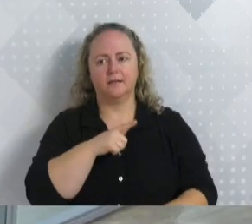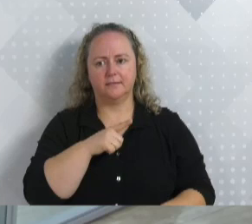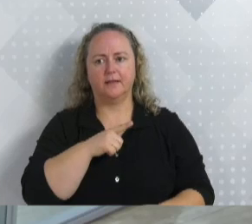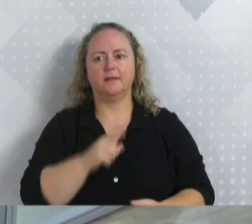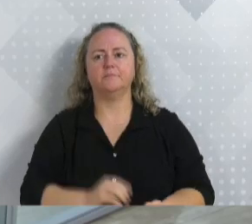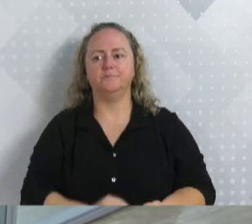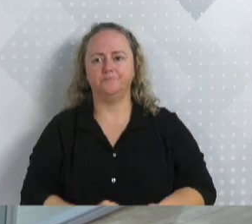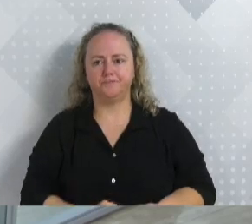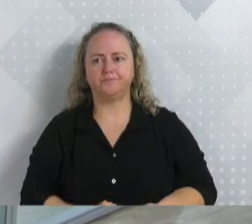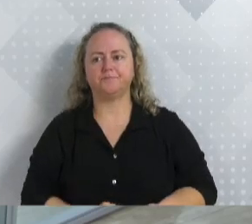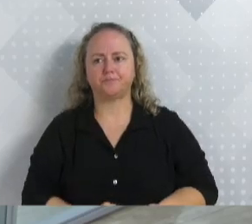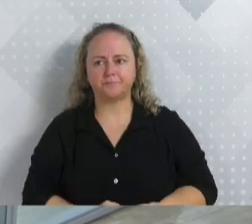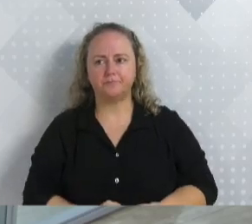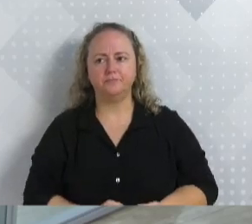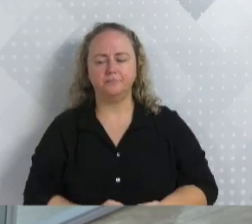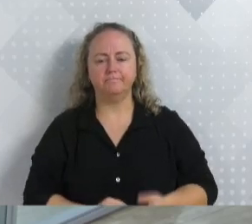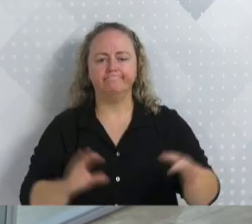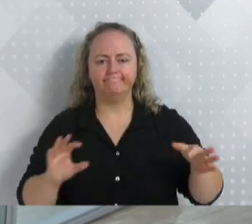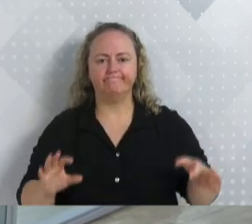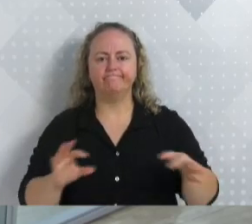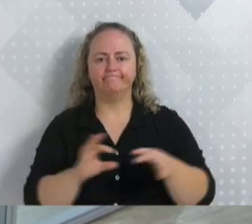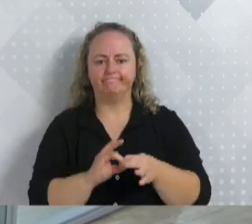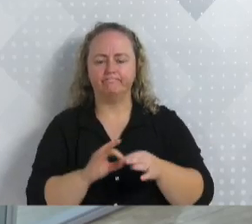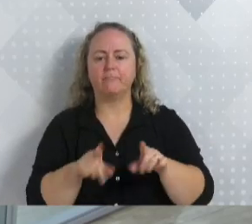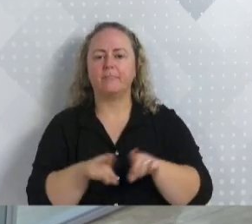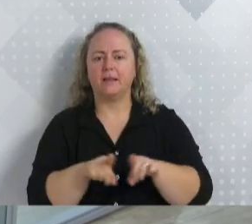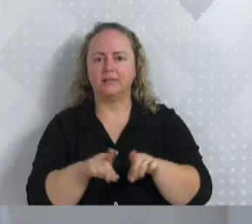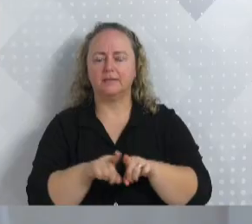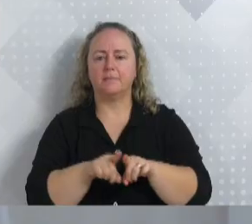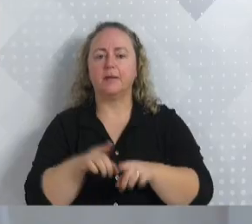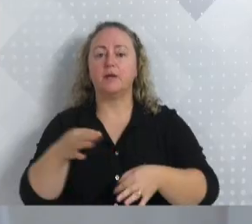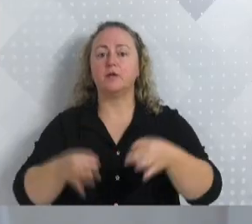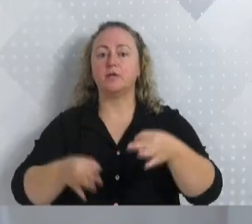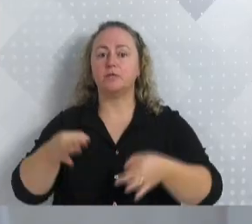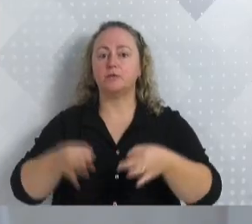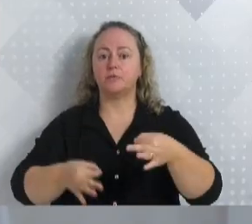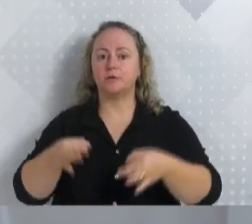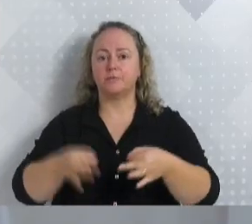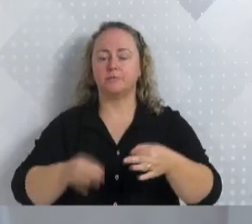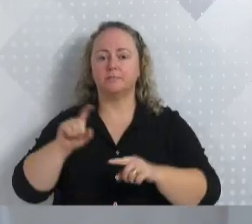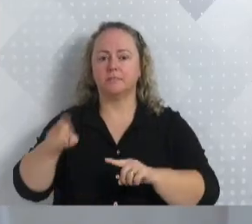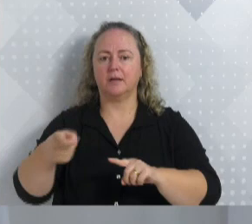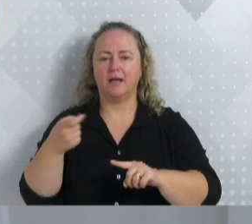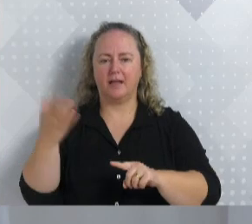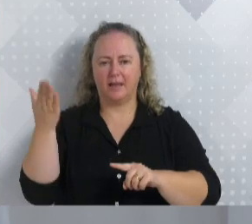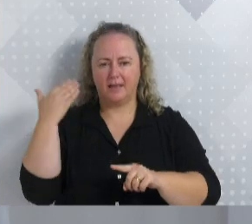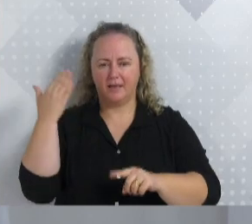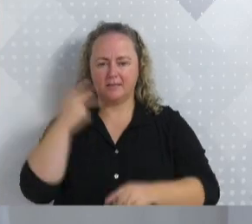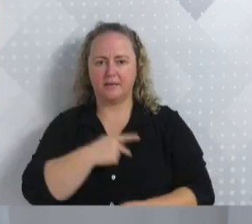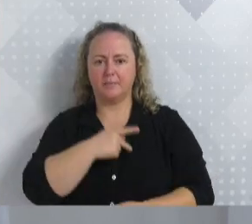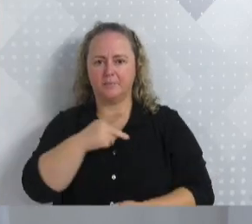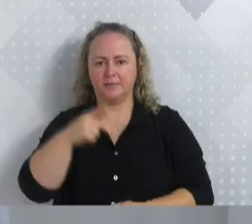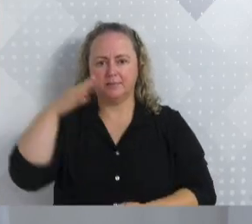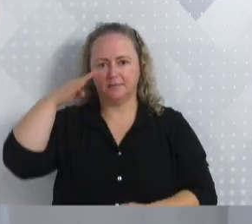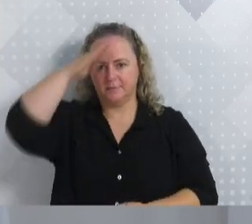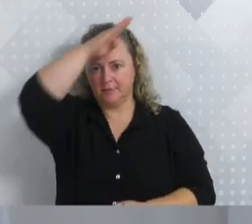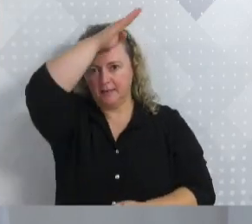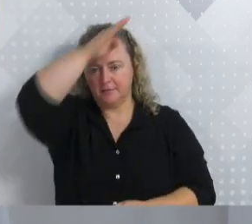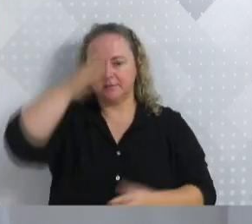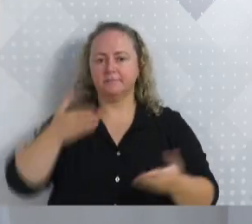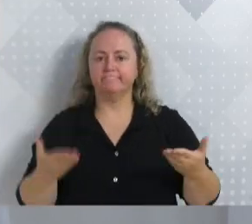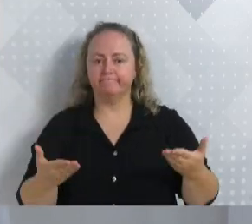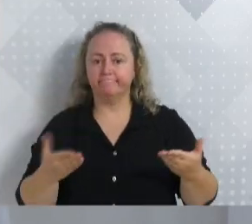Linko com esse assunto da Jovem Pan, o julgamento do ex-presidente Bolsonaro, nosso eterno presidente Bolsonaro, que está acontecendo no